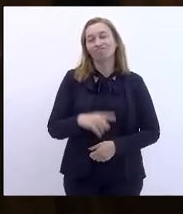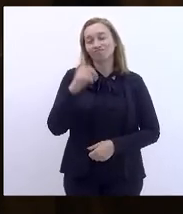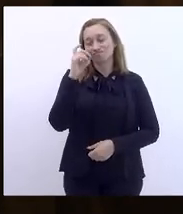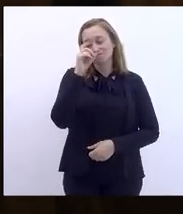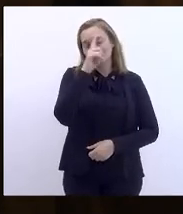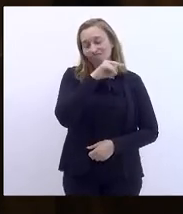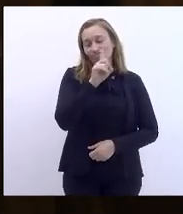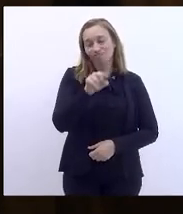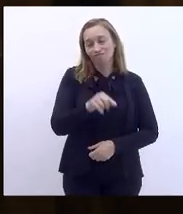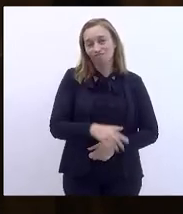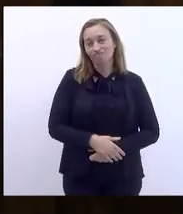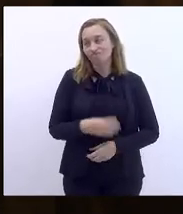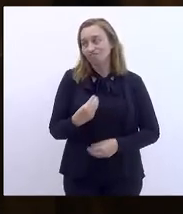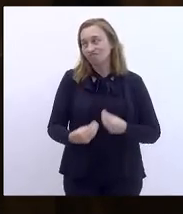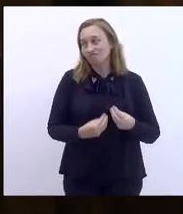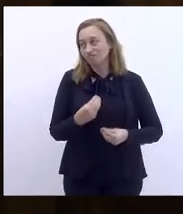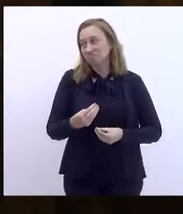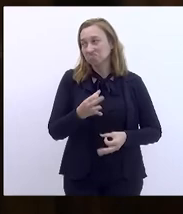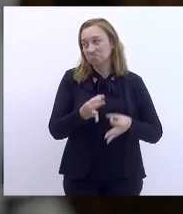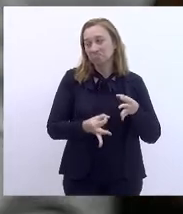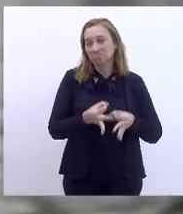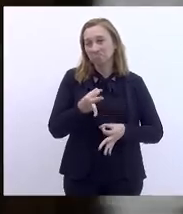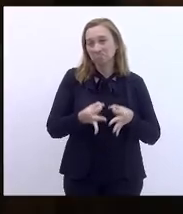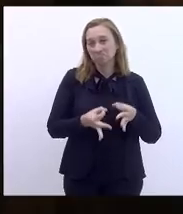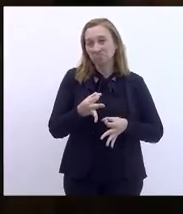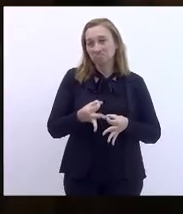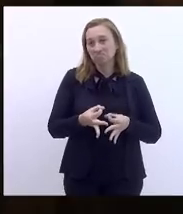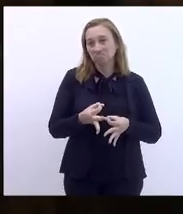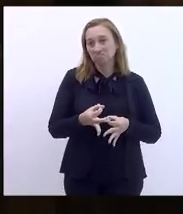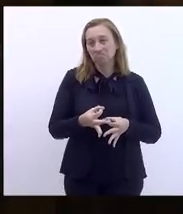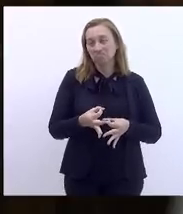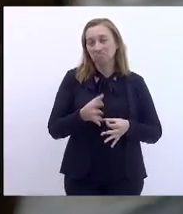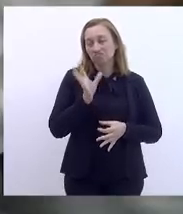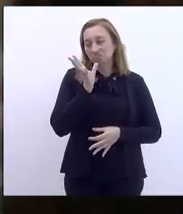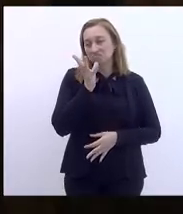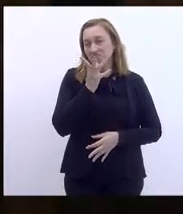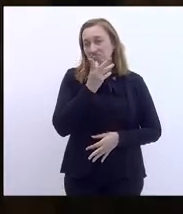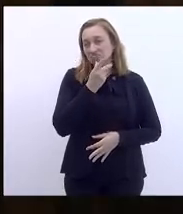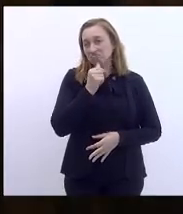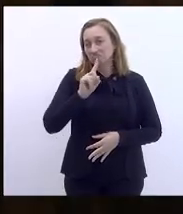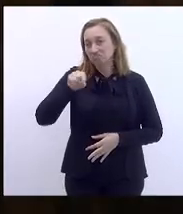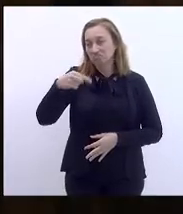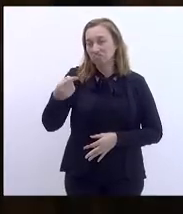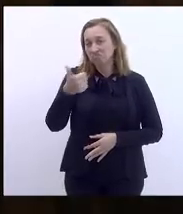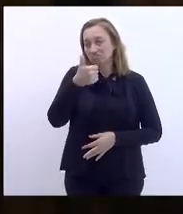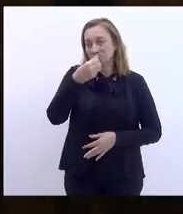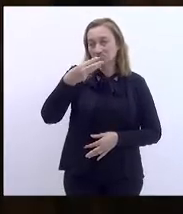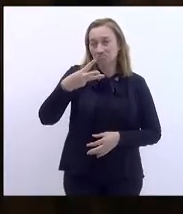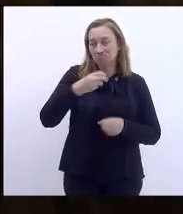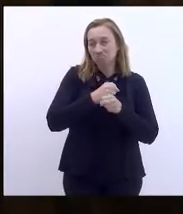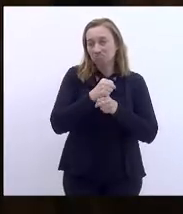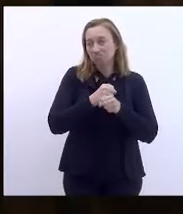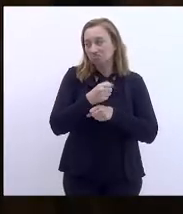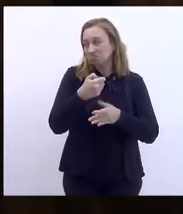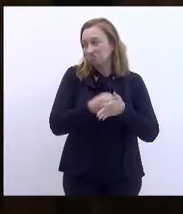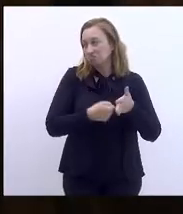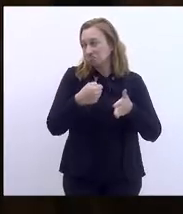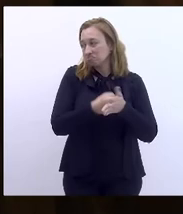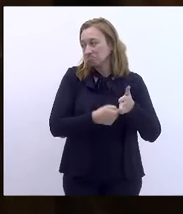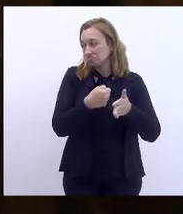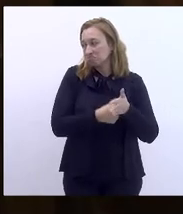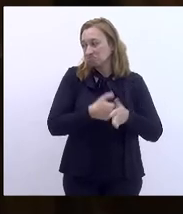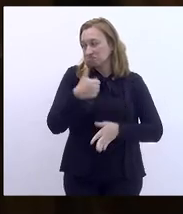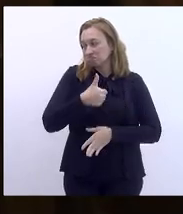difícil como a justiça é morosa depois de 13 anos de luta desde o